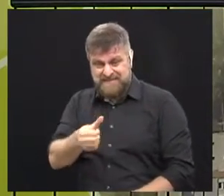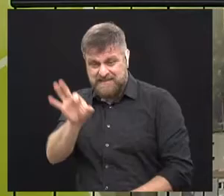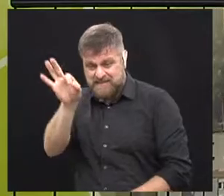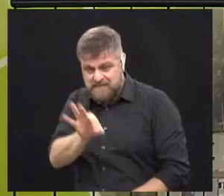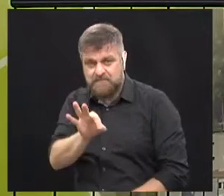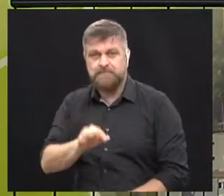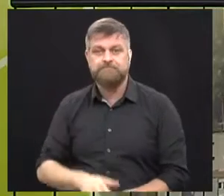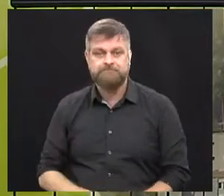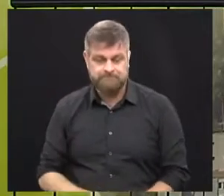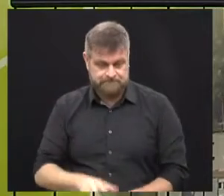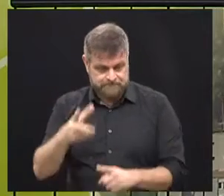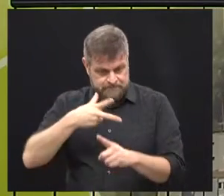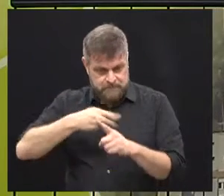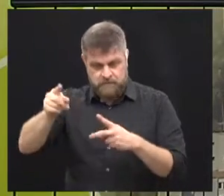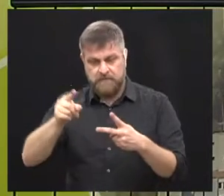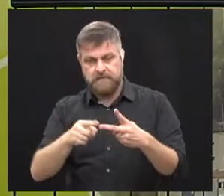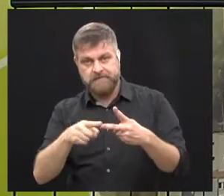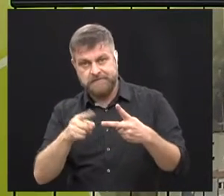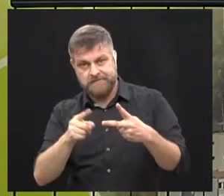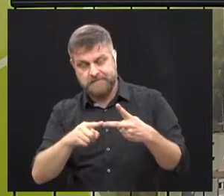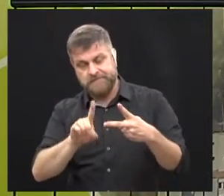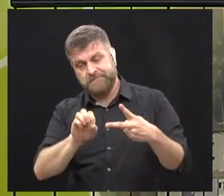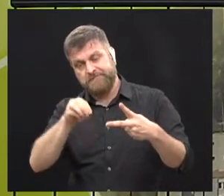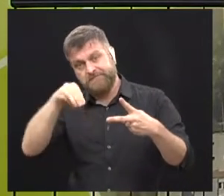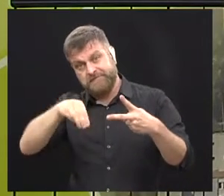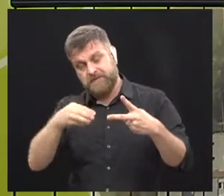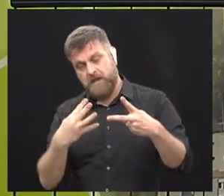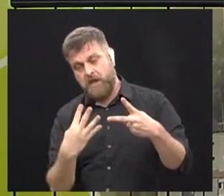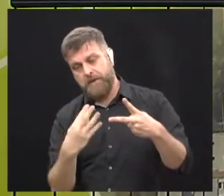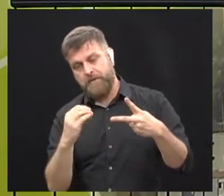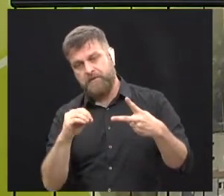59,66% dos votos. Ele venceu o Eduardo Paes, do DEM, com